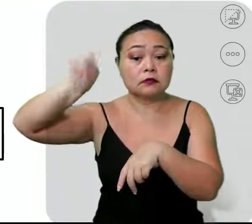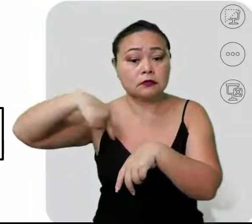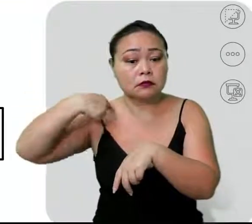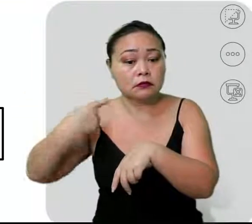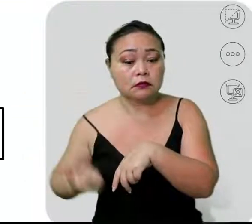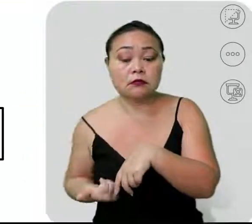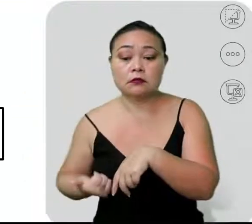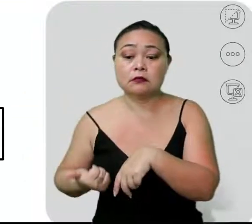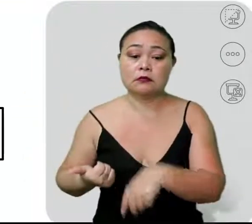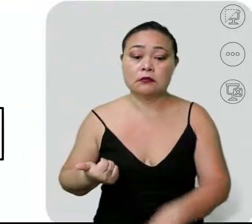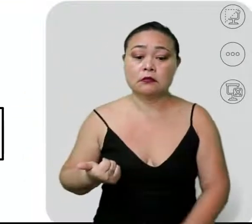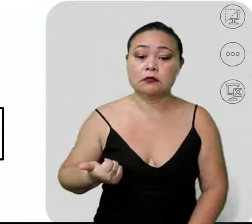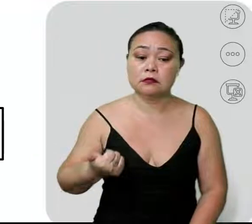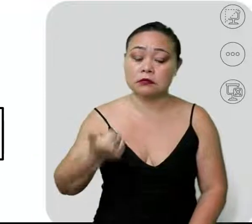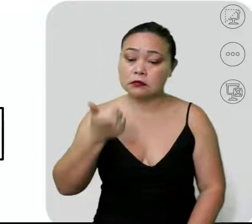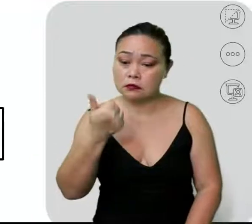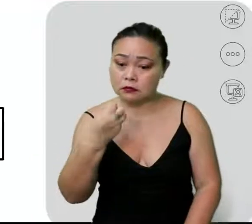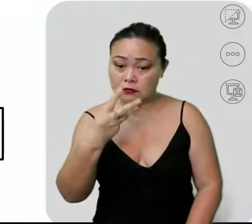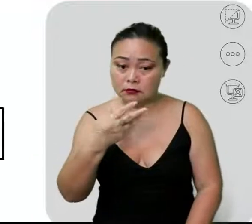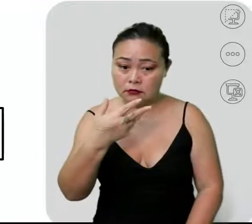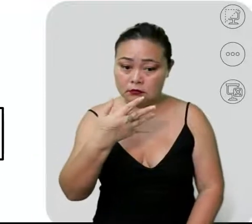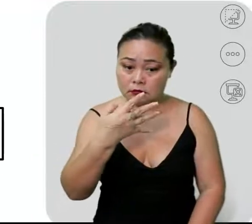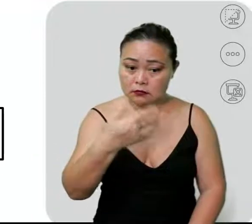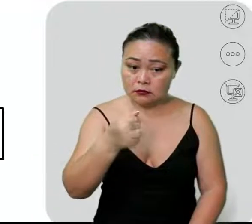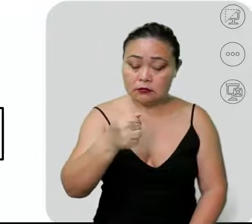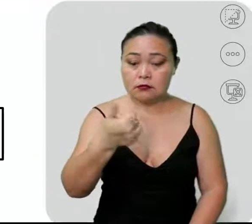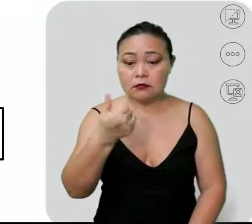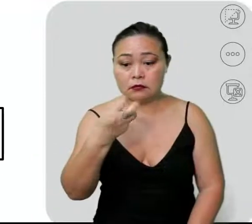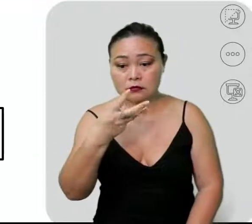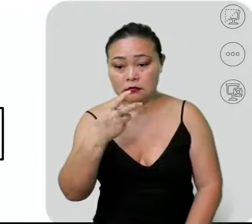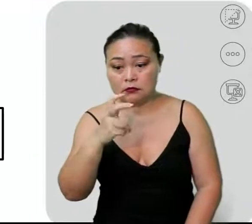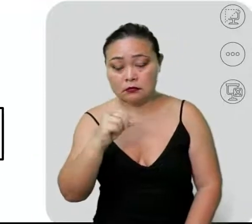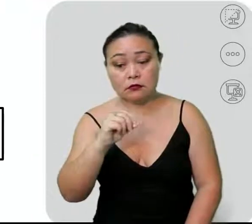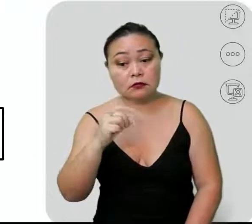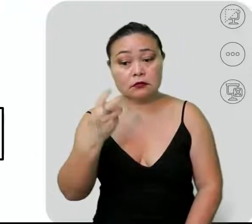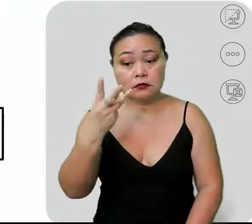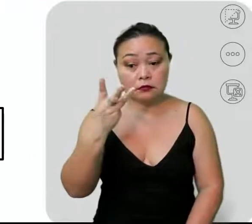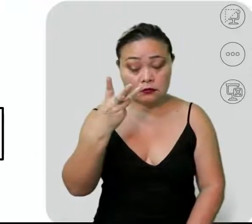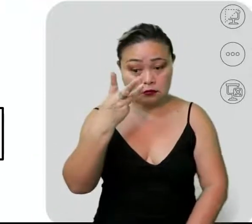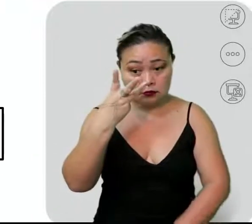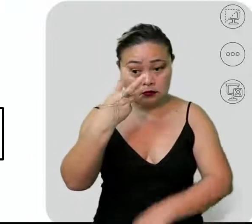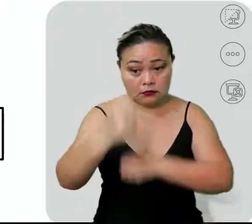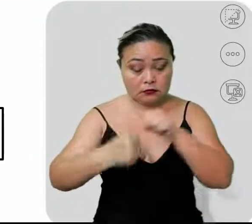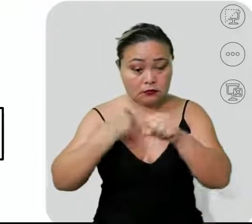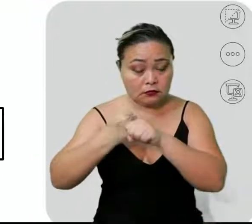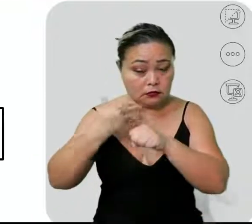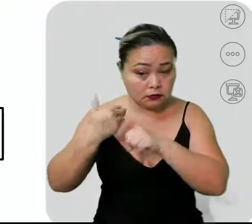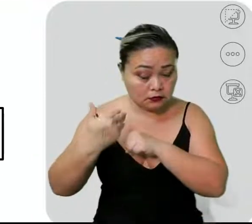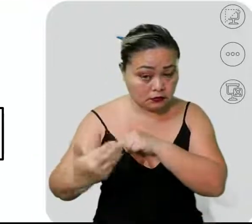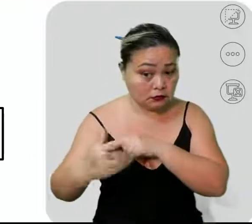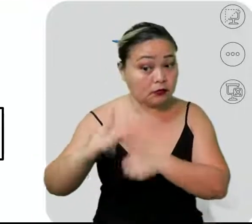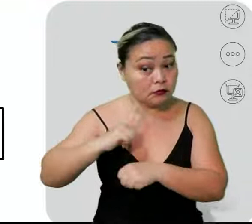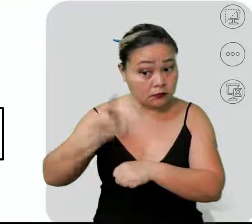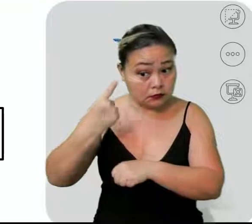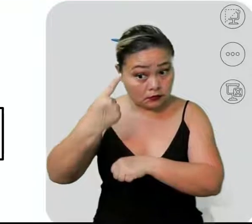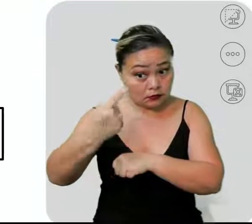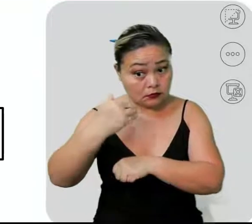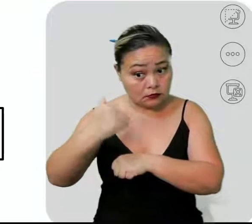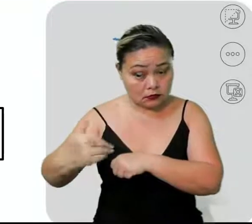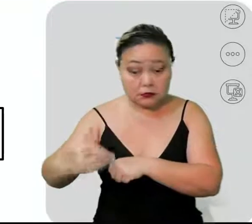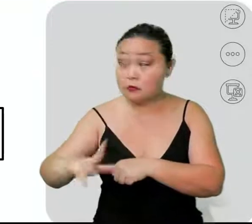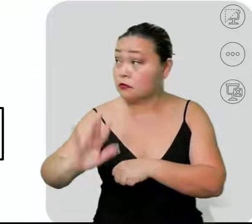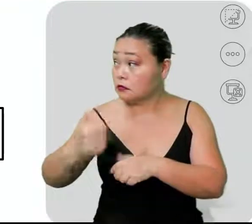50 três anos três anos a perto dele nós estamos com um ano e-mail a pandemia da com